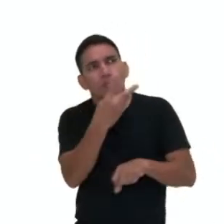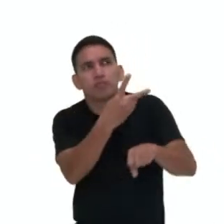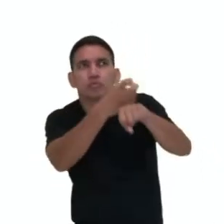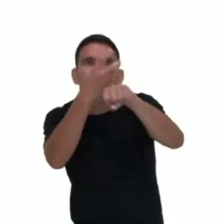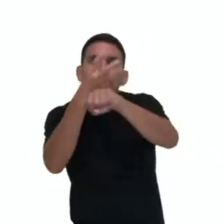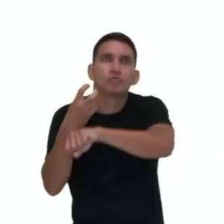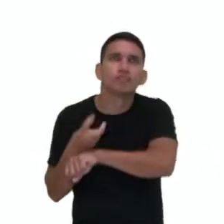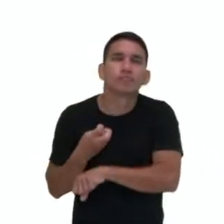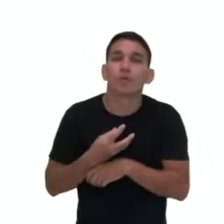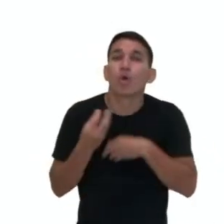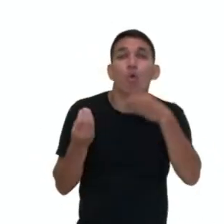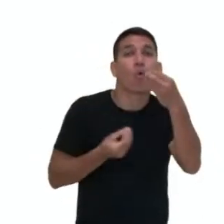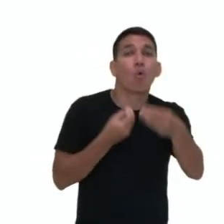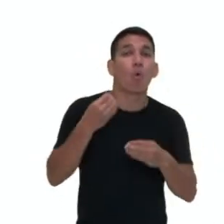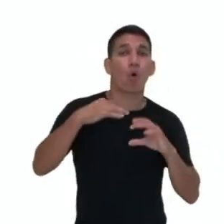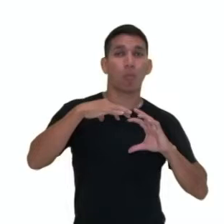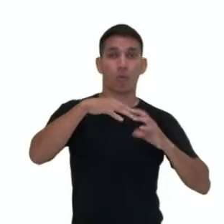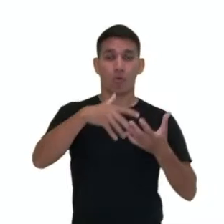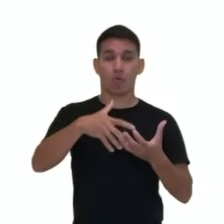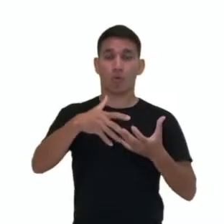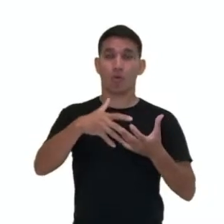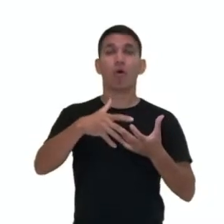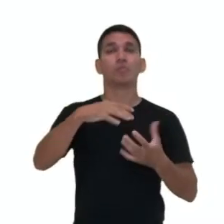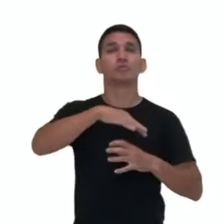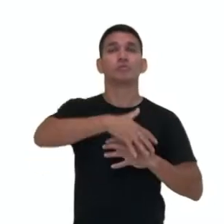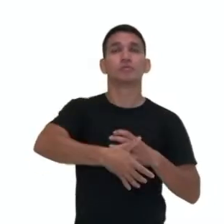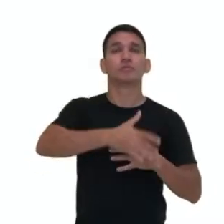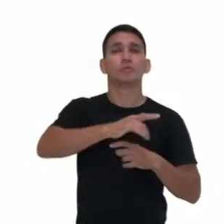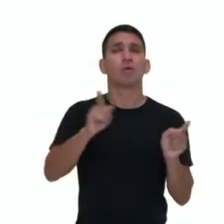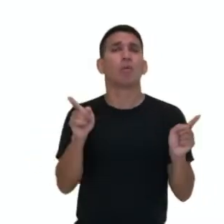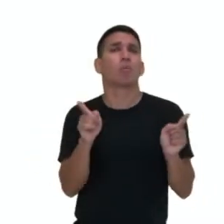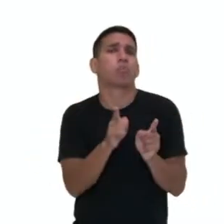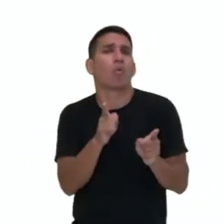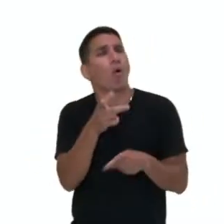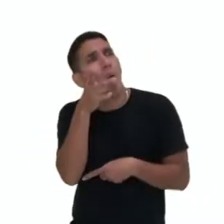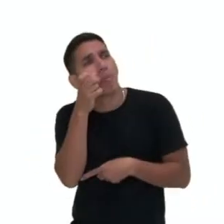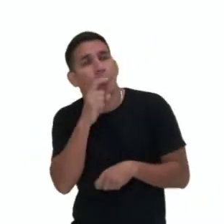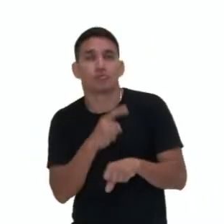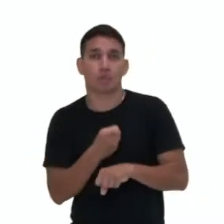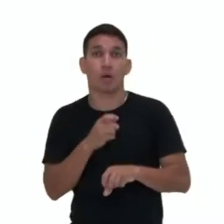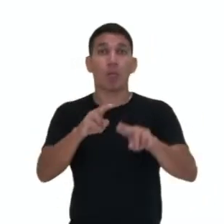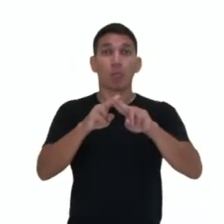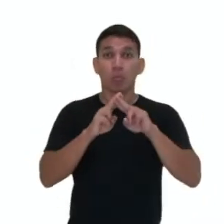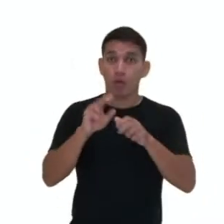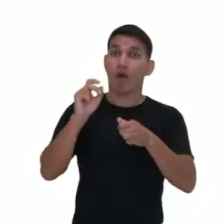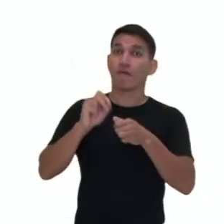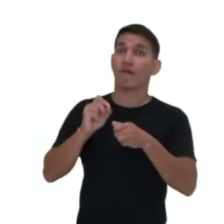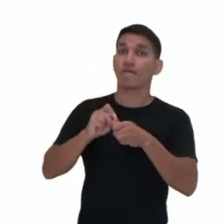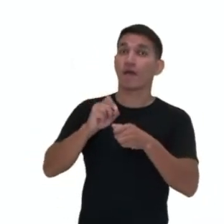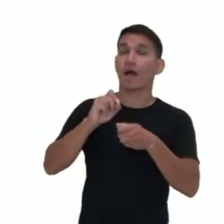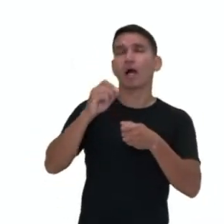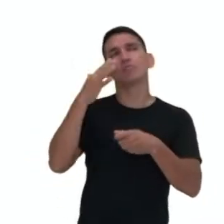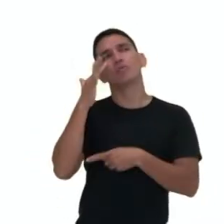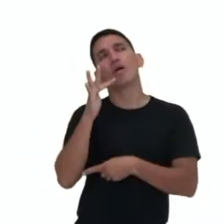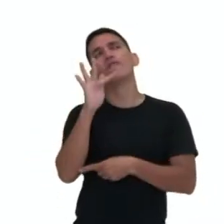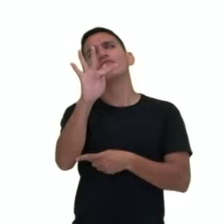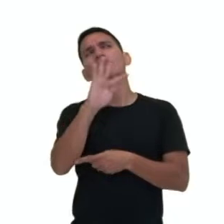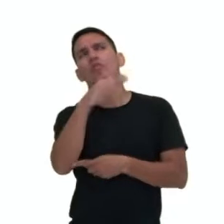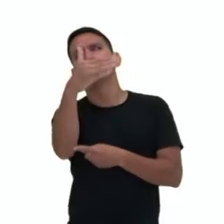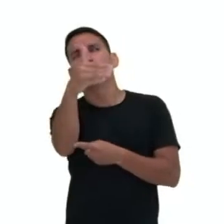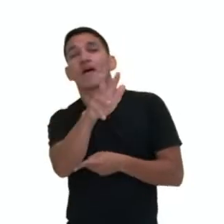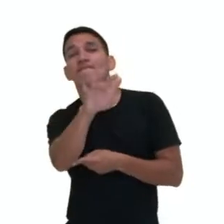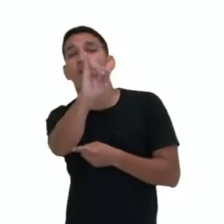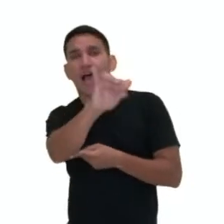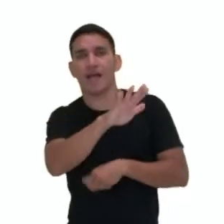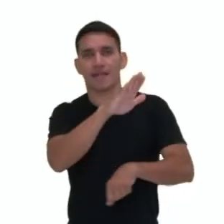está a atmosfera, mais curto. Então, por isso é feito, por exemplo, a previsão do tempo, dessa